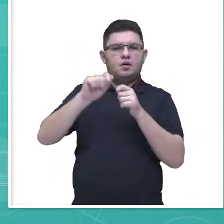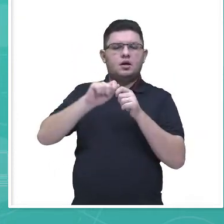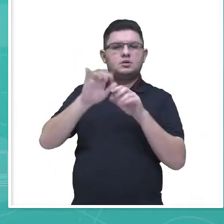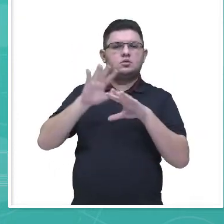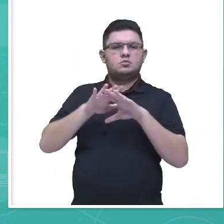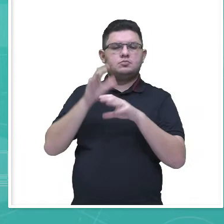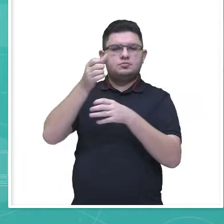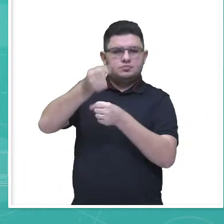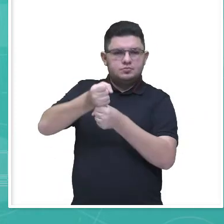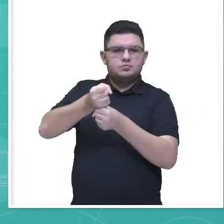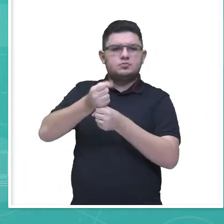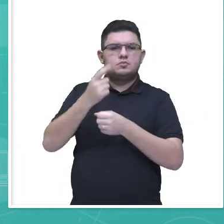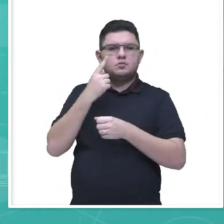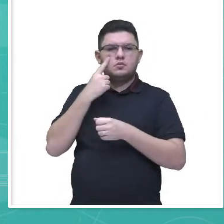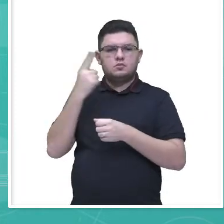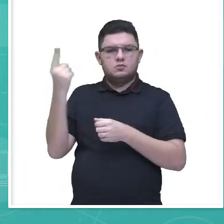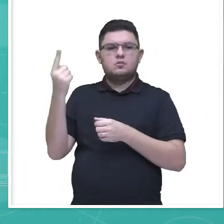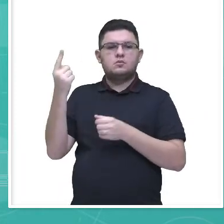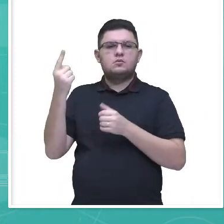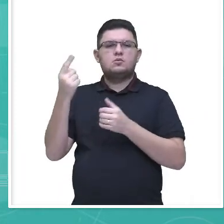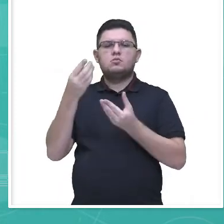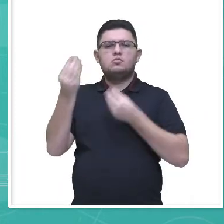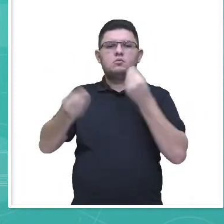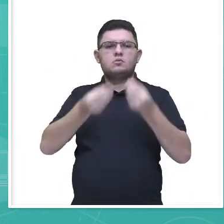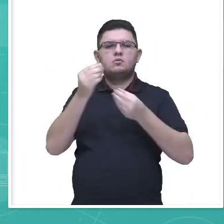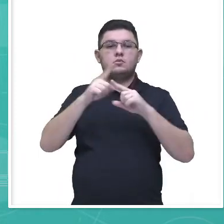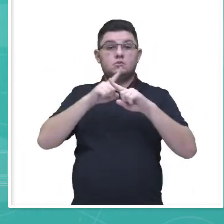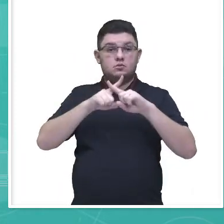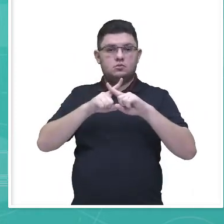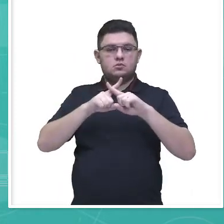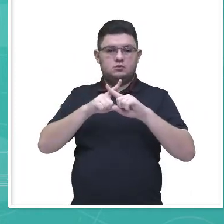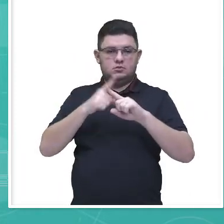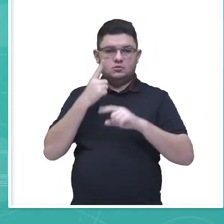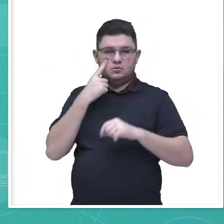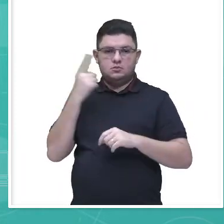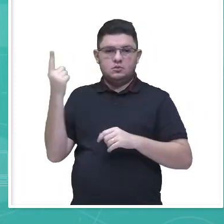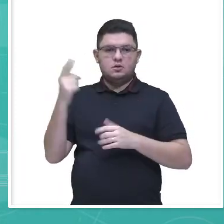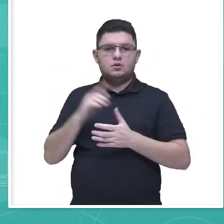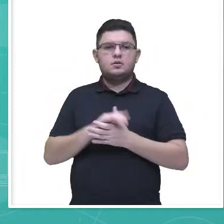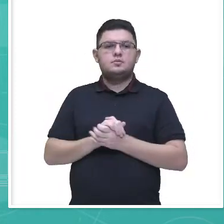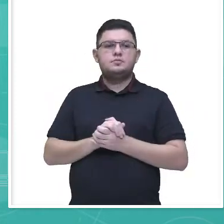certo? Então, olha lá. A gente vai ter ali, ó,